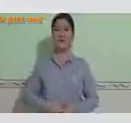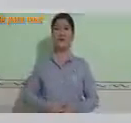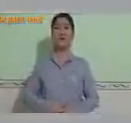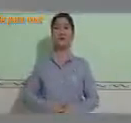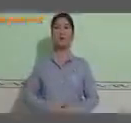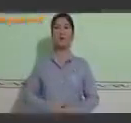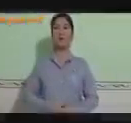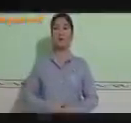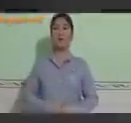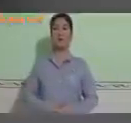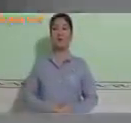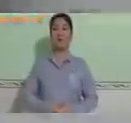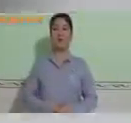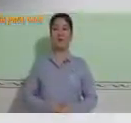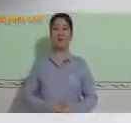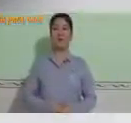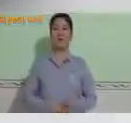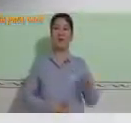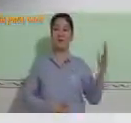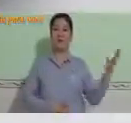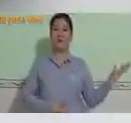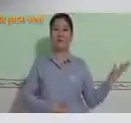lá a vida evitando assim uma fecundação